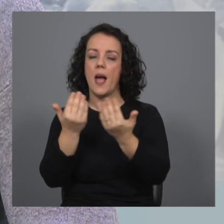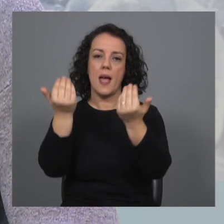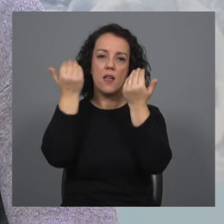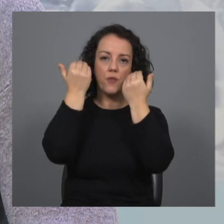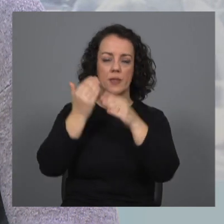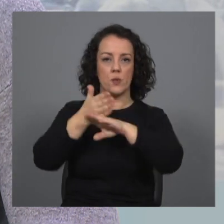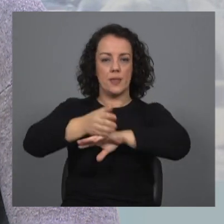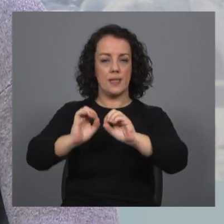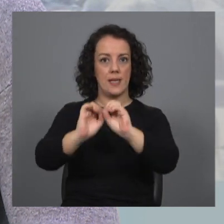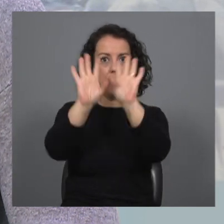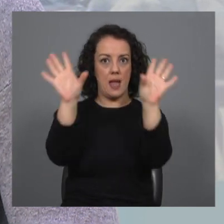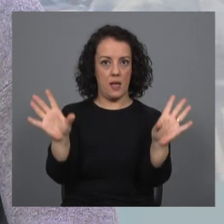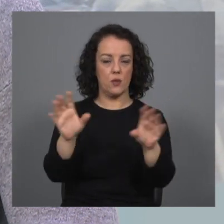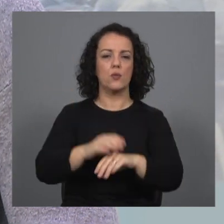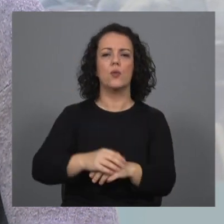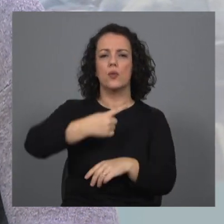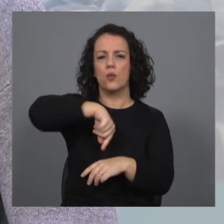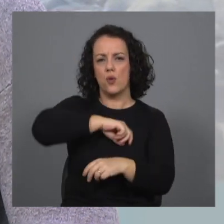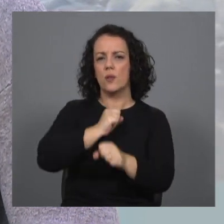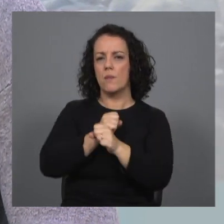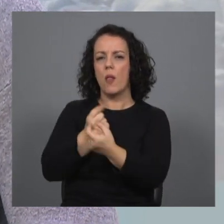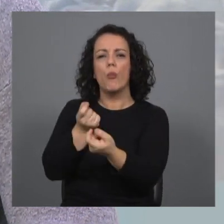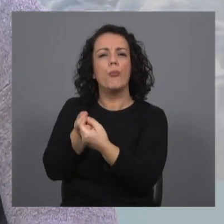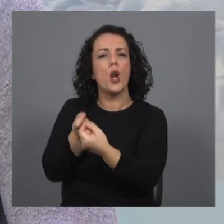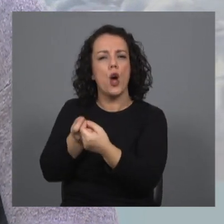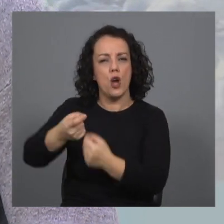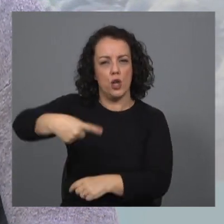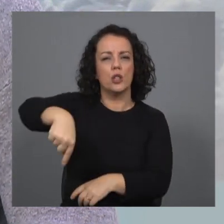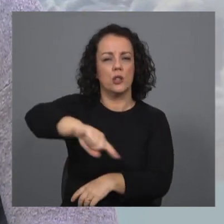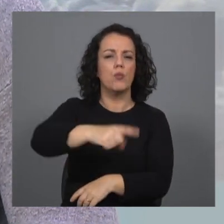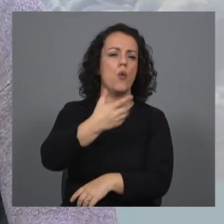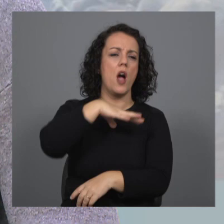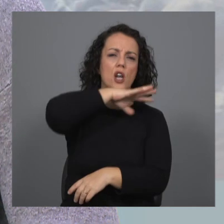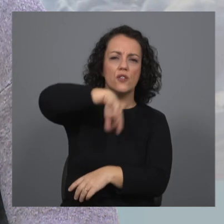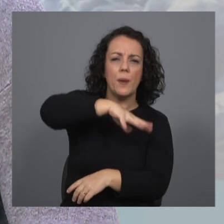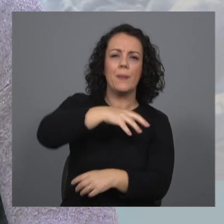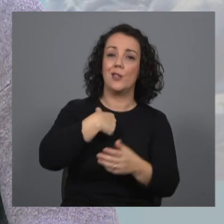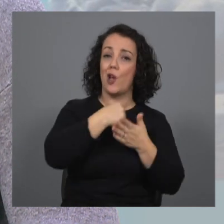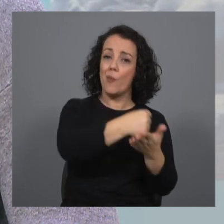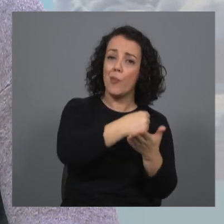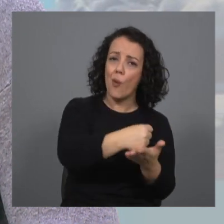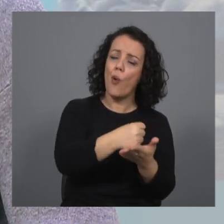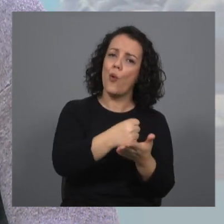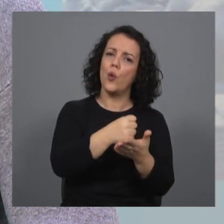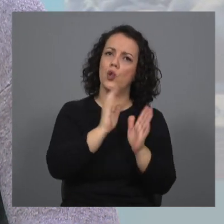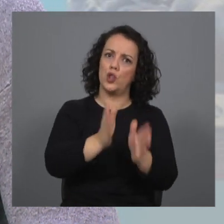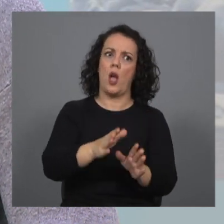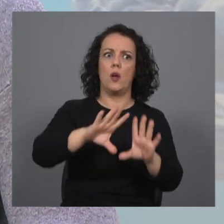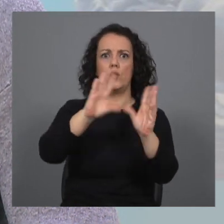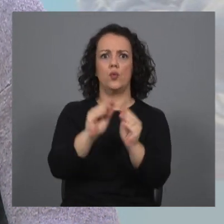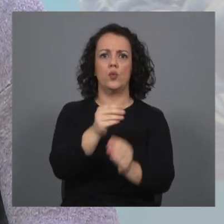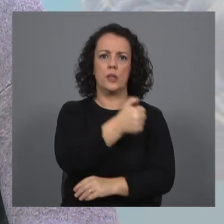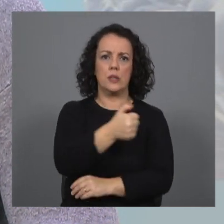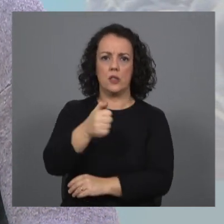desta informação. Portanto, nós temos um trabalho de muita proximidade. Todas as famílias que nós acompanhamos, e que neste momento já são cerca de